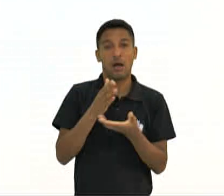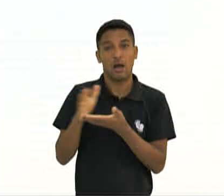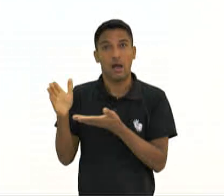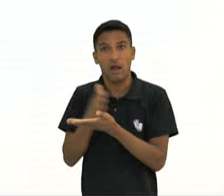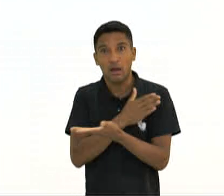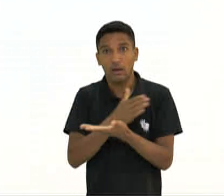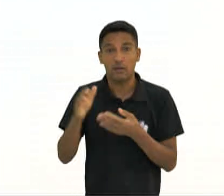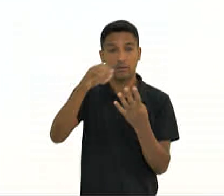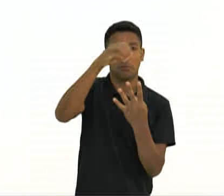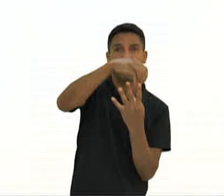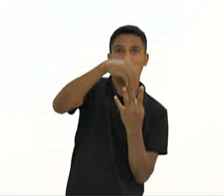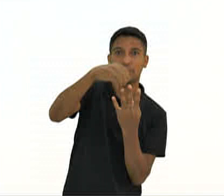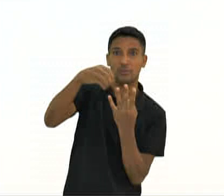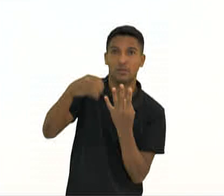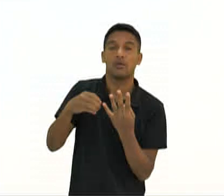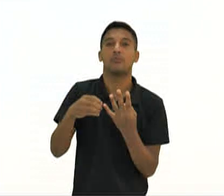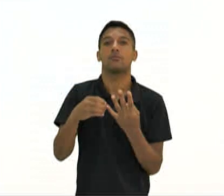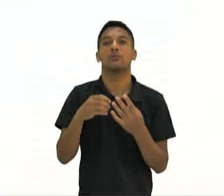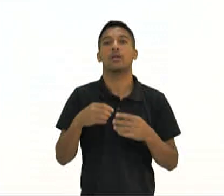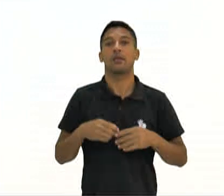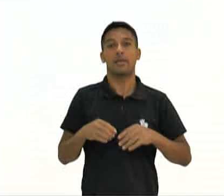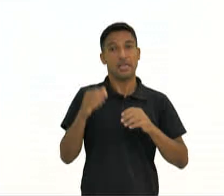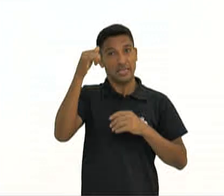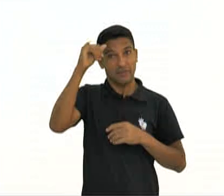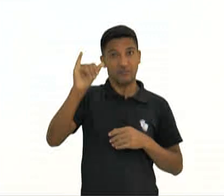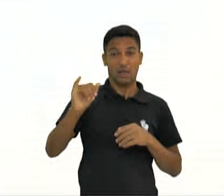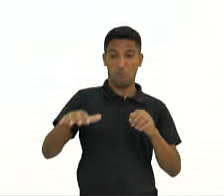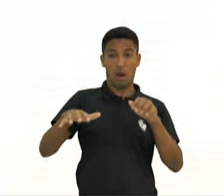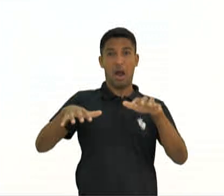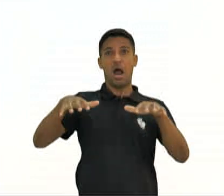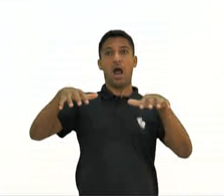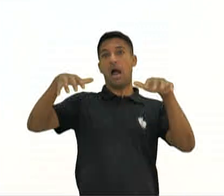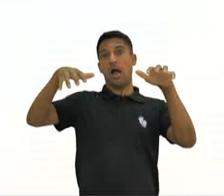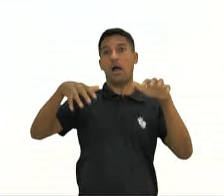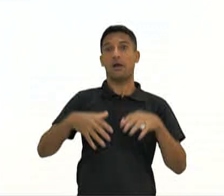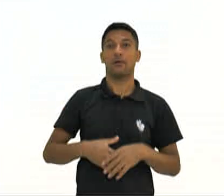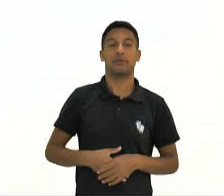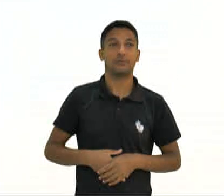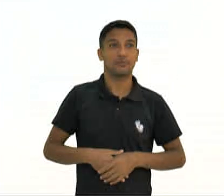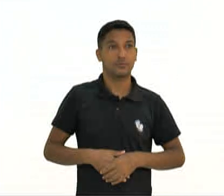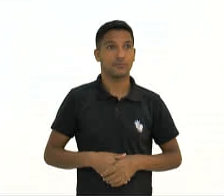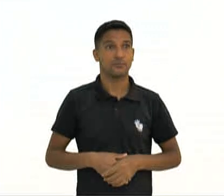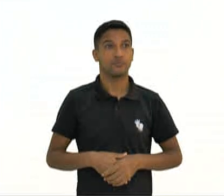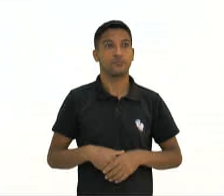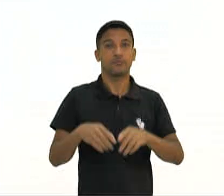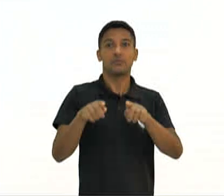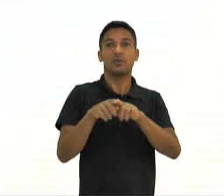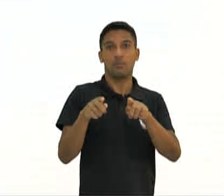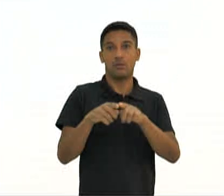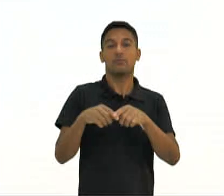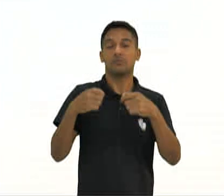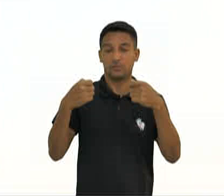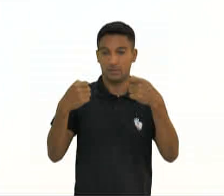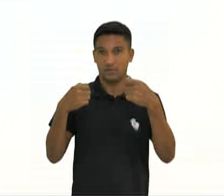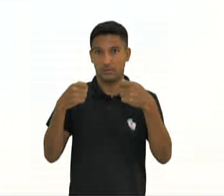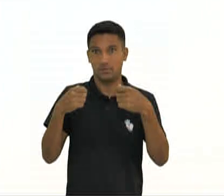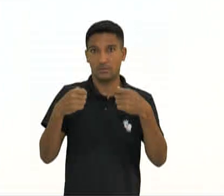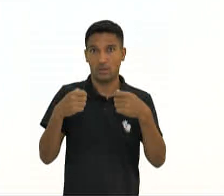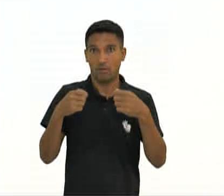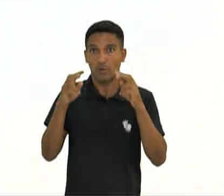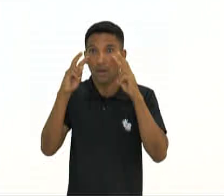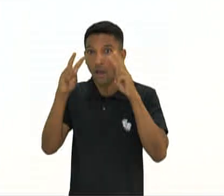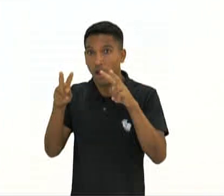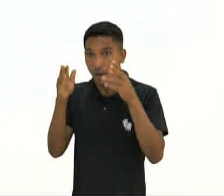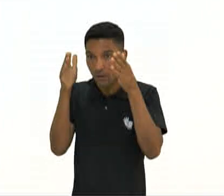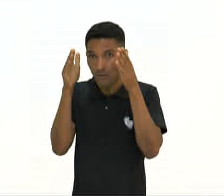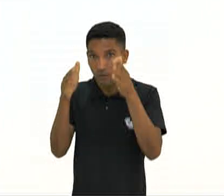dentro da situação que vivemos hoje. Para isso, temos que analisar também a questão do mar Mediterrâneo, afinal de contas estamos